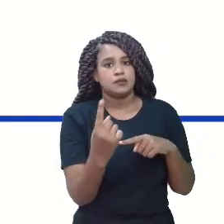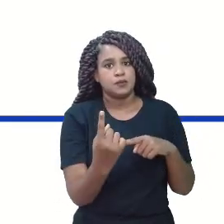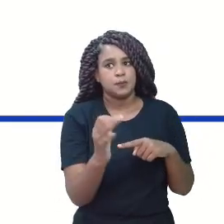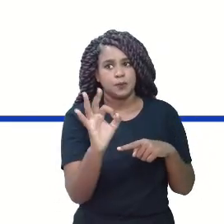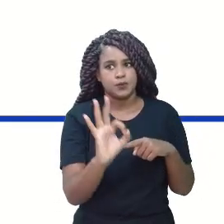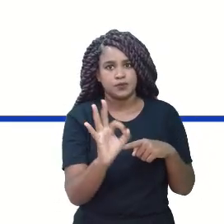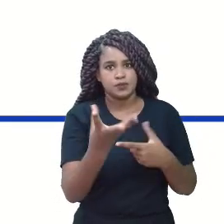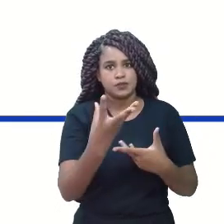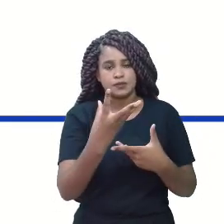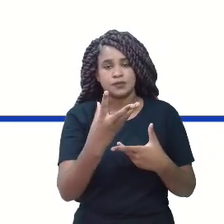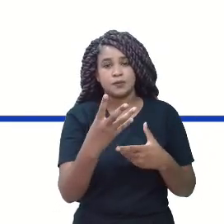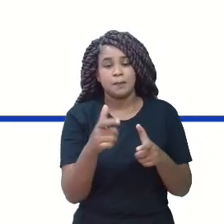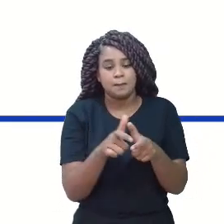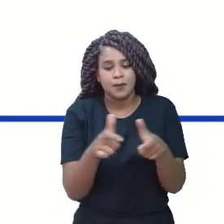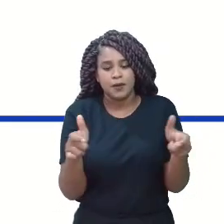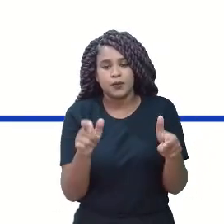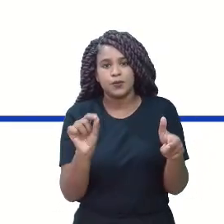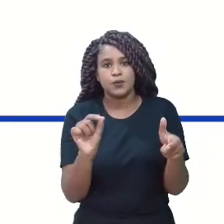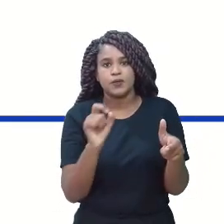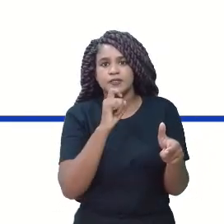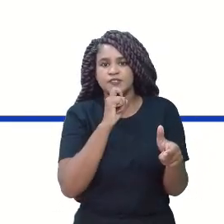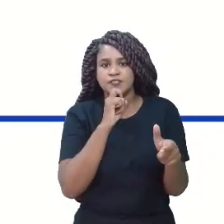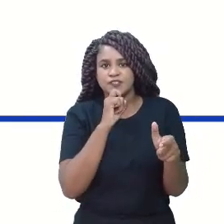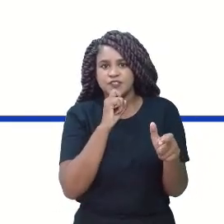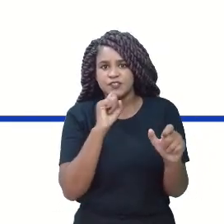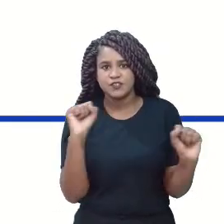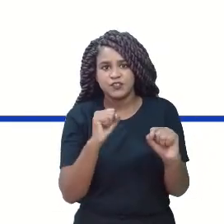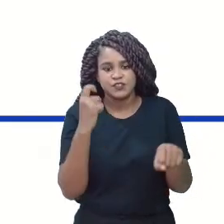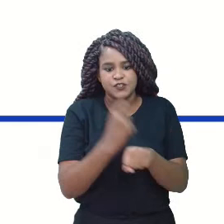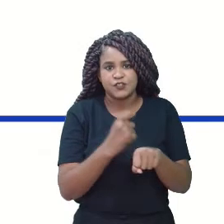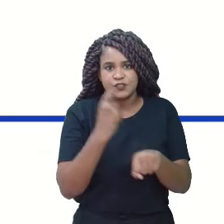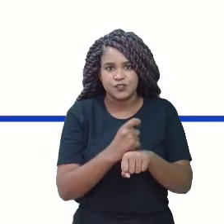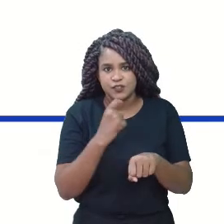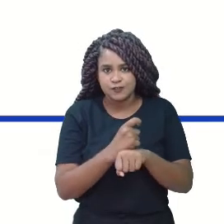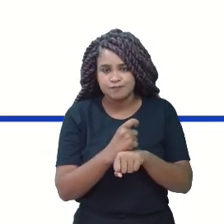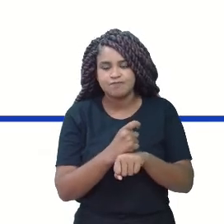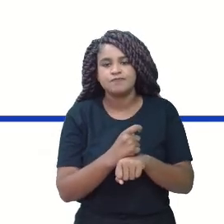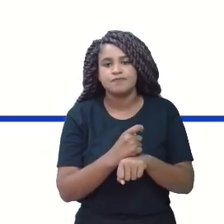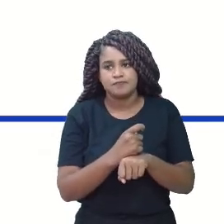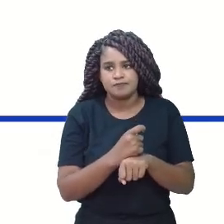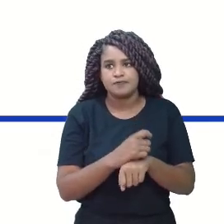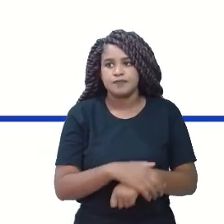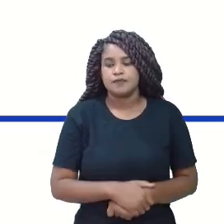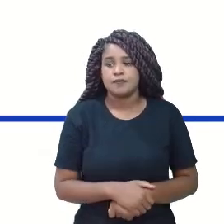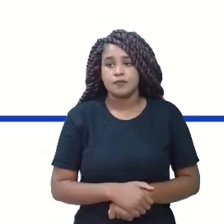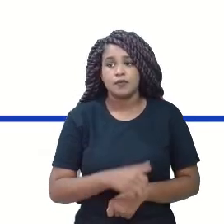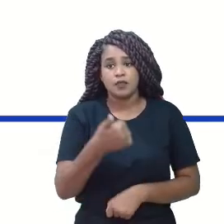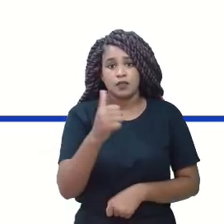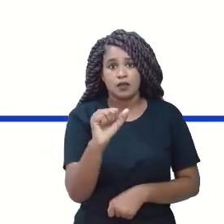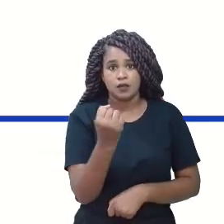está congelada. Olha só, muito grande, né, o valor aí.